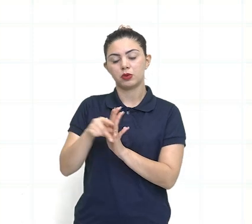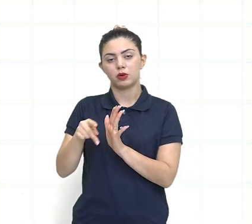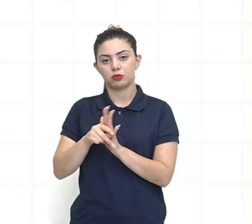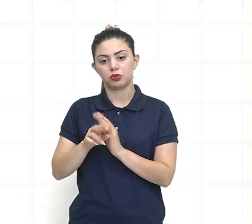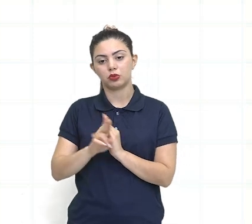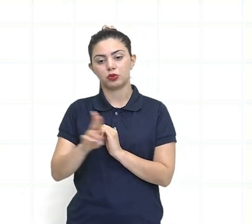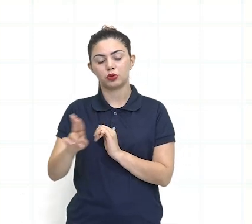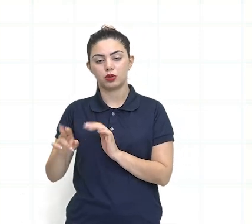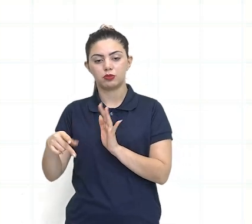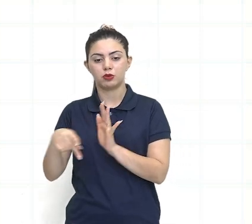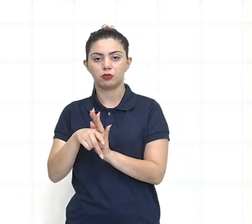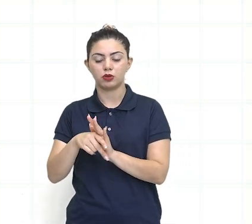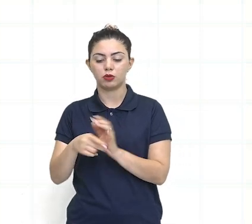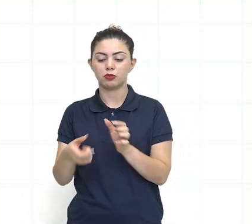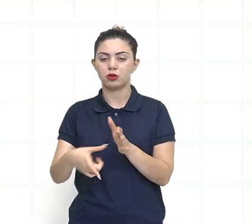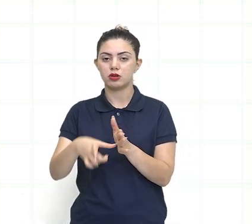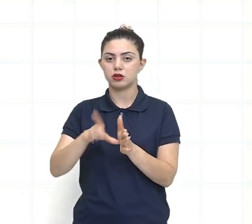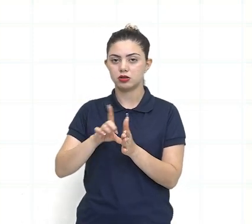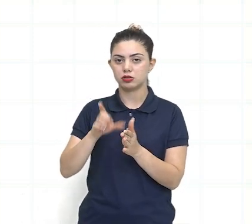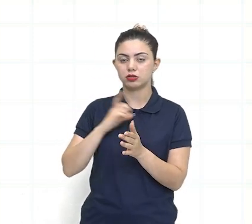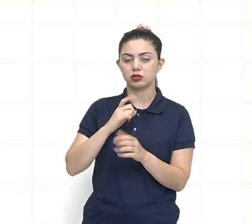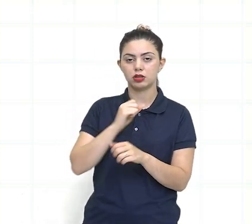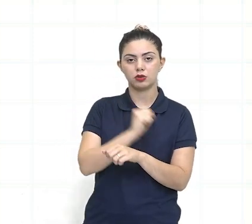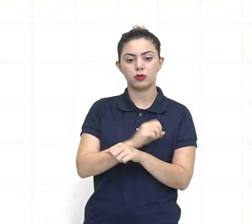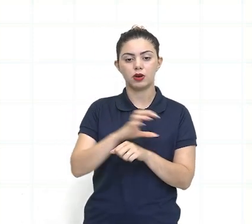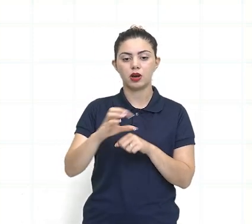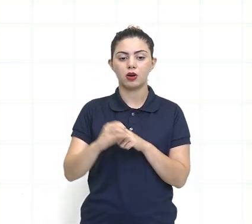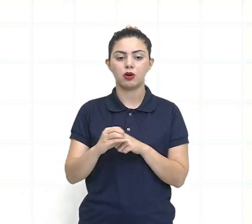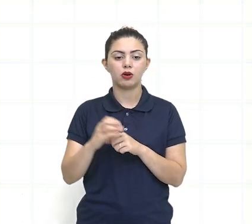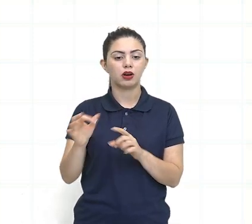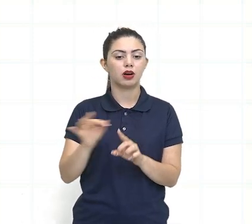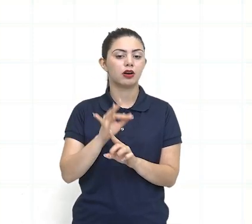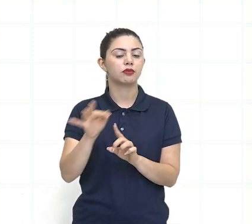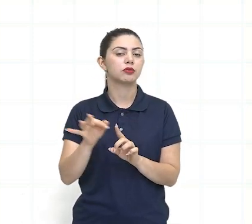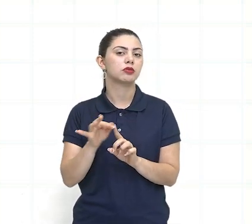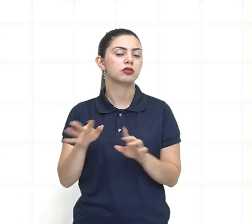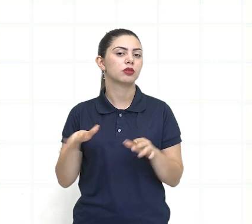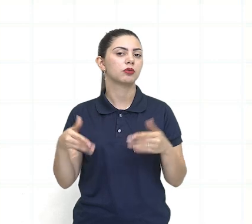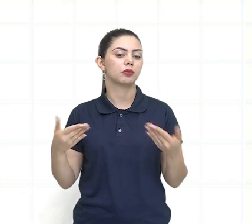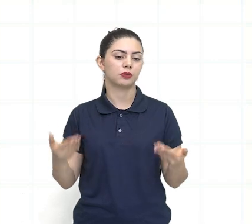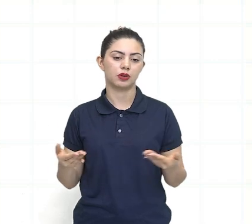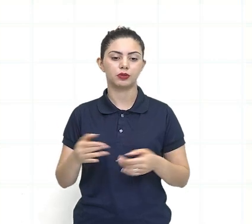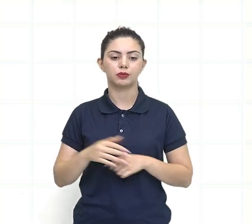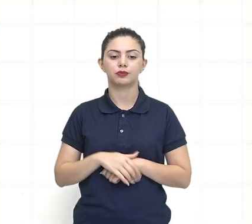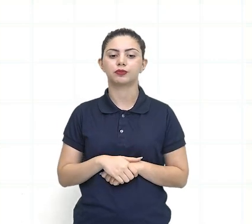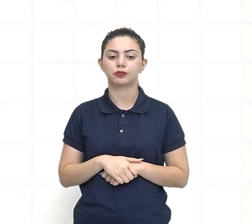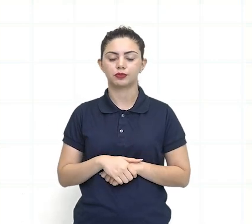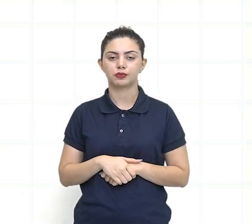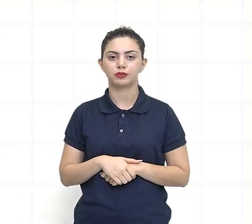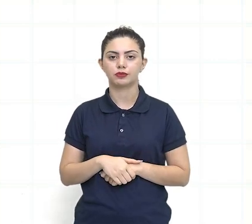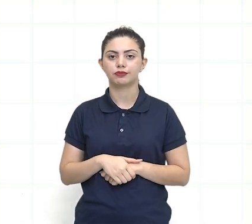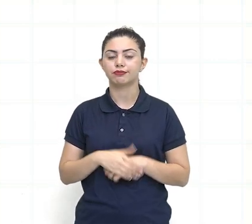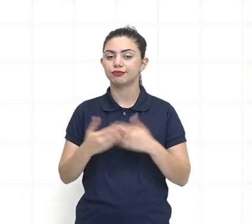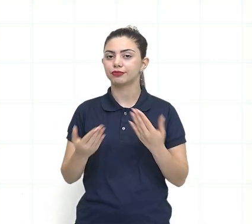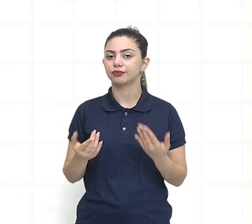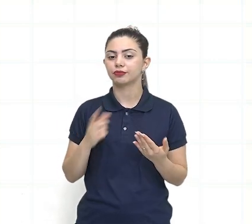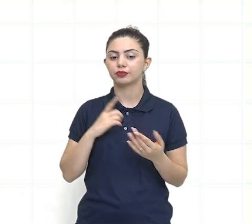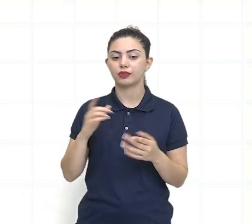estiver empregado antes de números próprios, qual é a ideia que vai trazer? Vai trazer a ideia